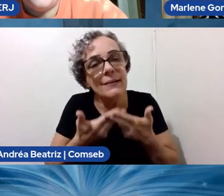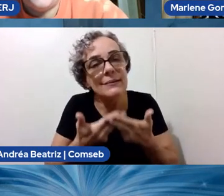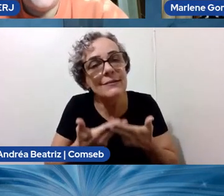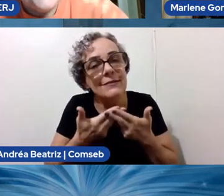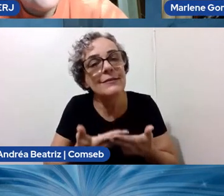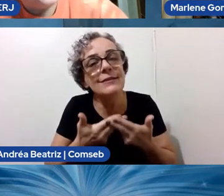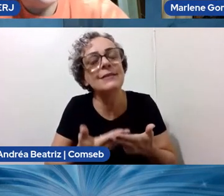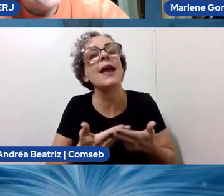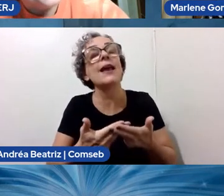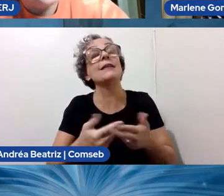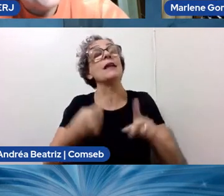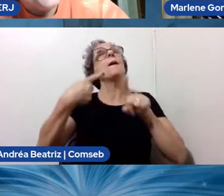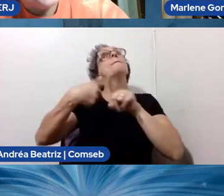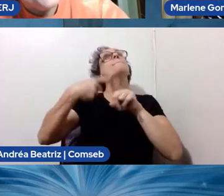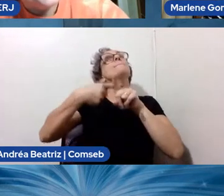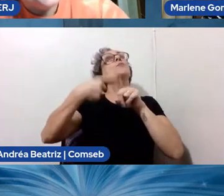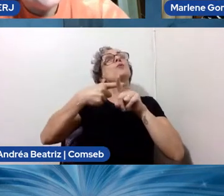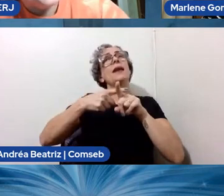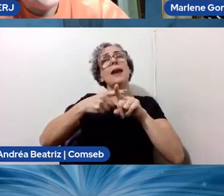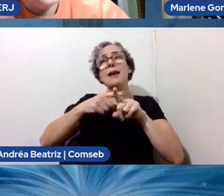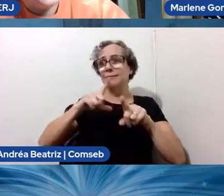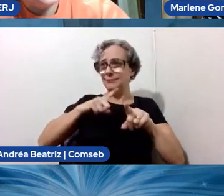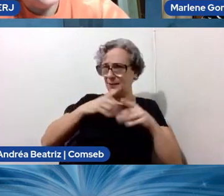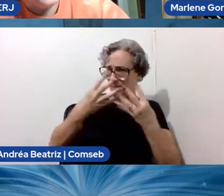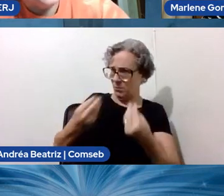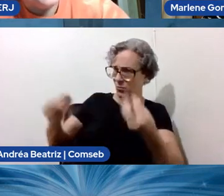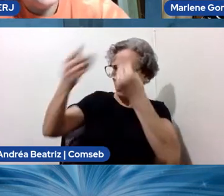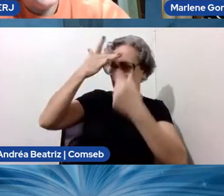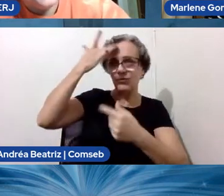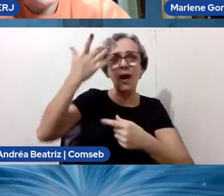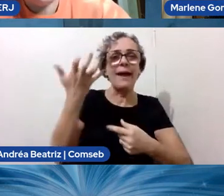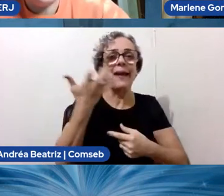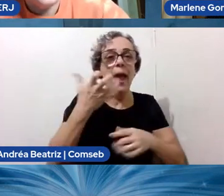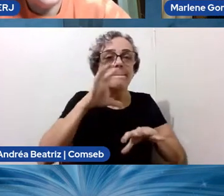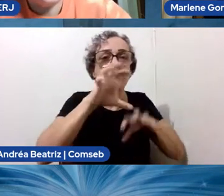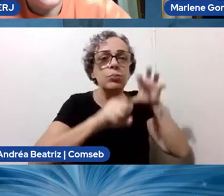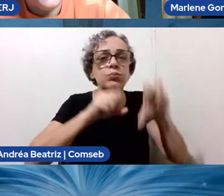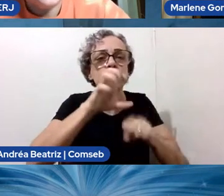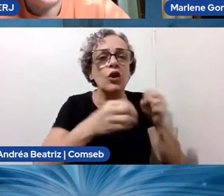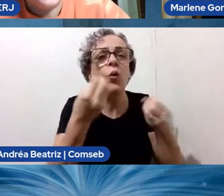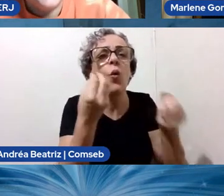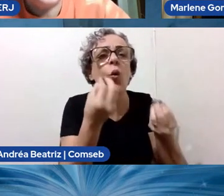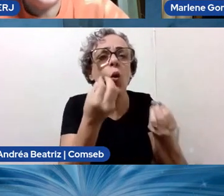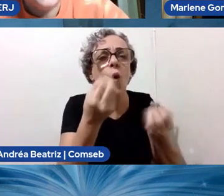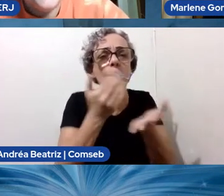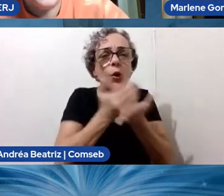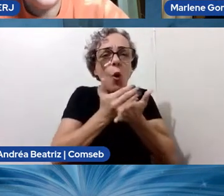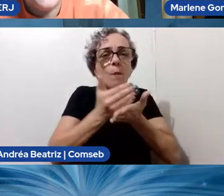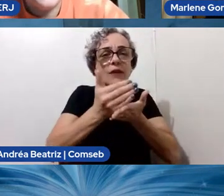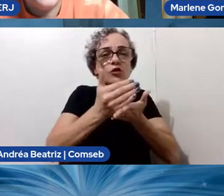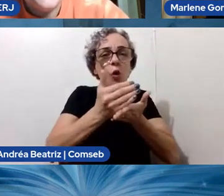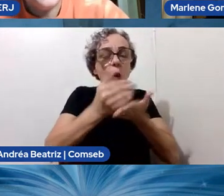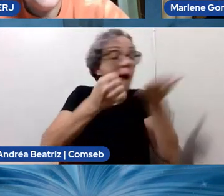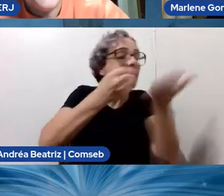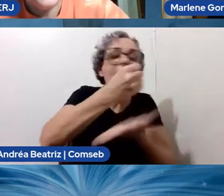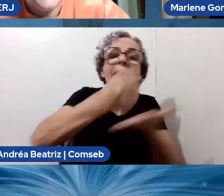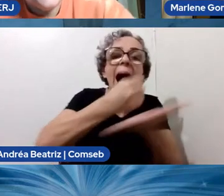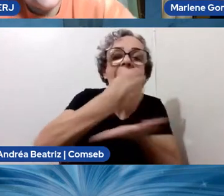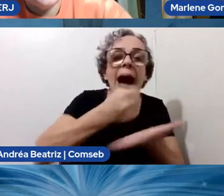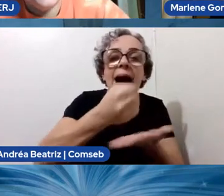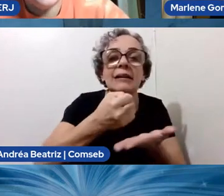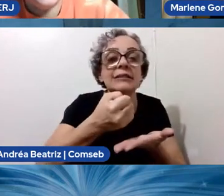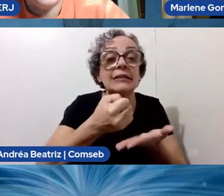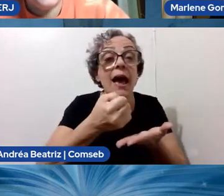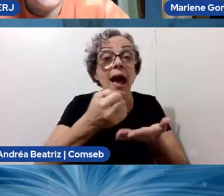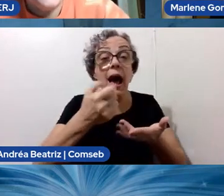querendo buscar, não é, a origem perde o elemento de ligação e perde a razão, não é? Fica